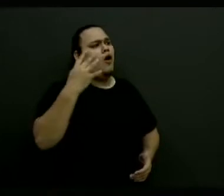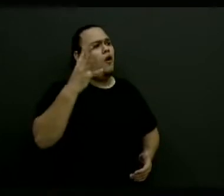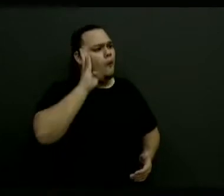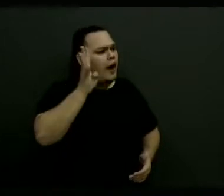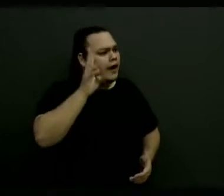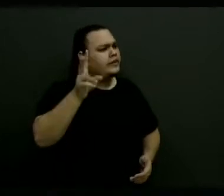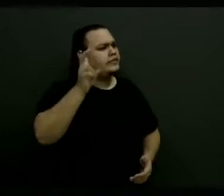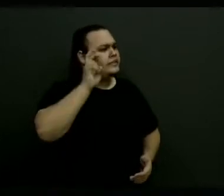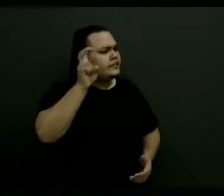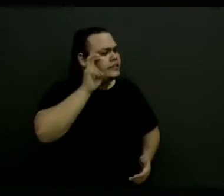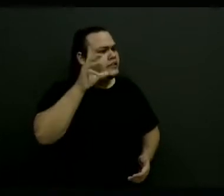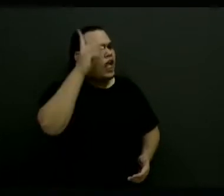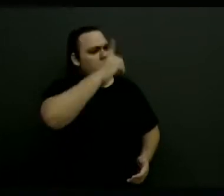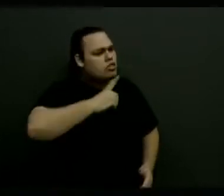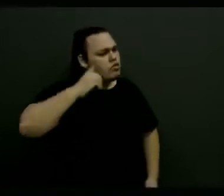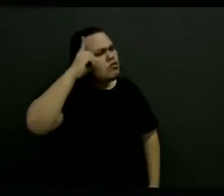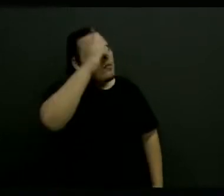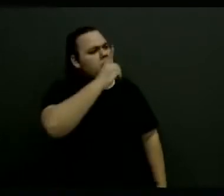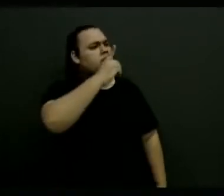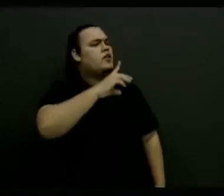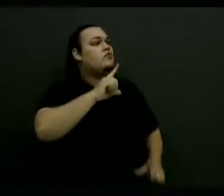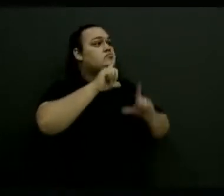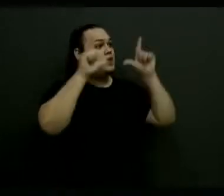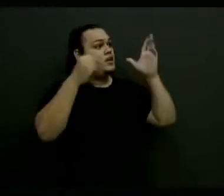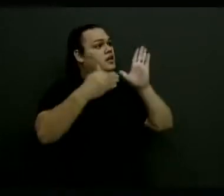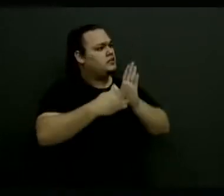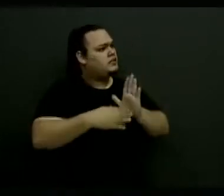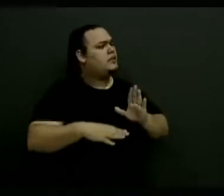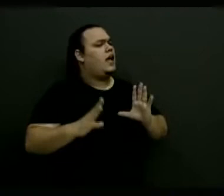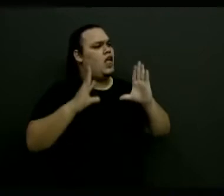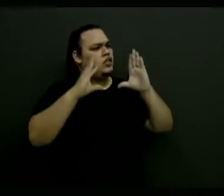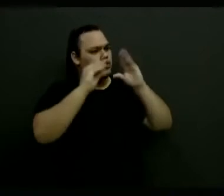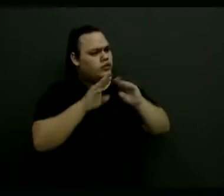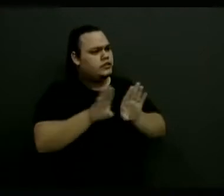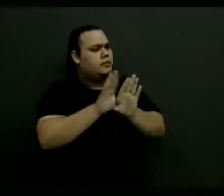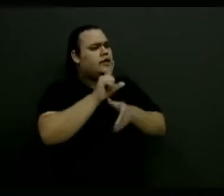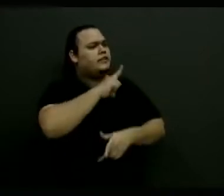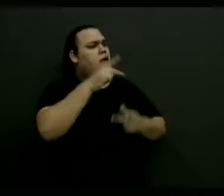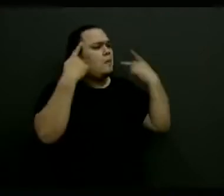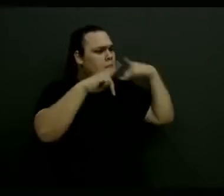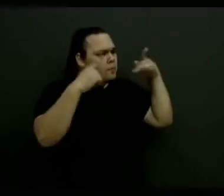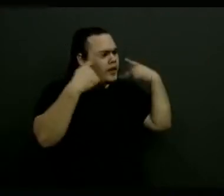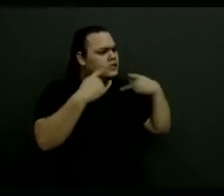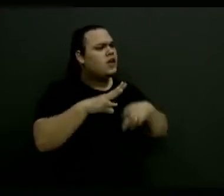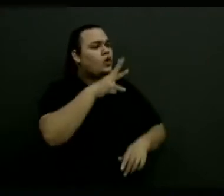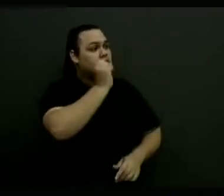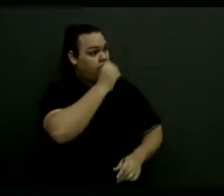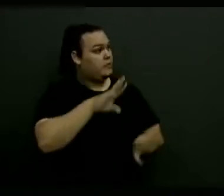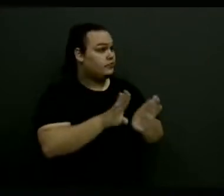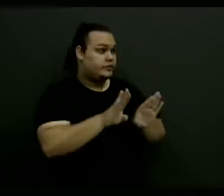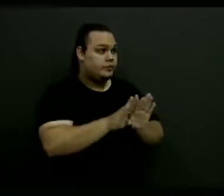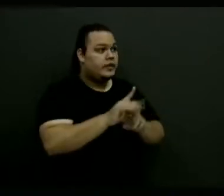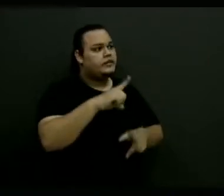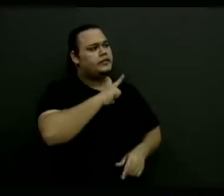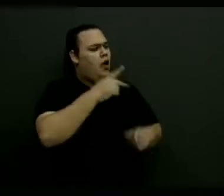noite. E também nos sábados se compartilha uma mensagem aos grupos, às